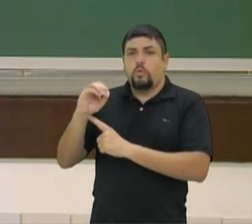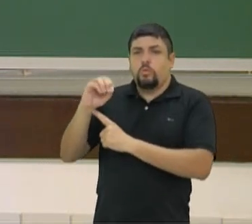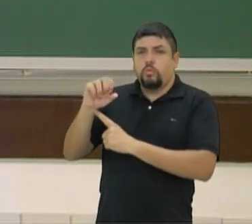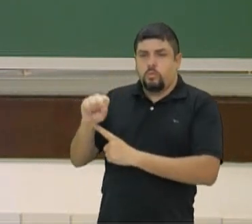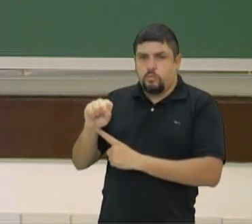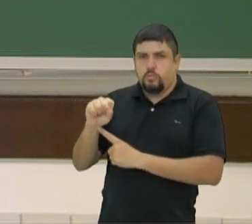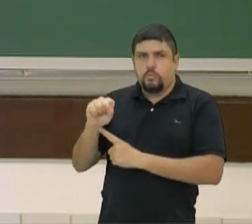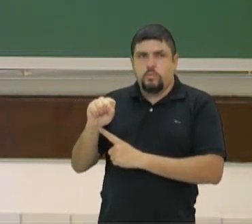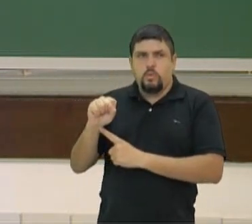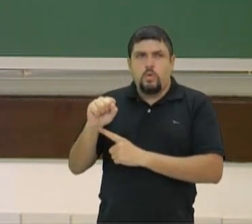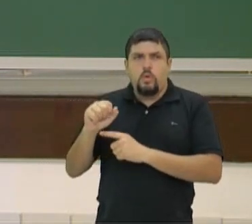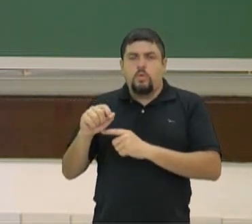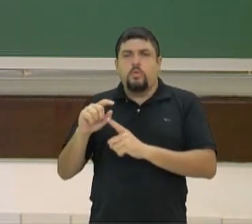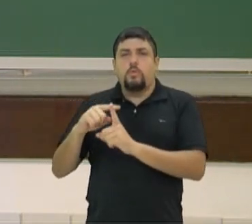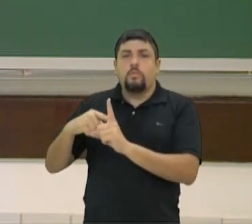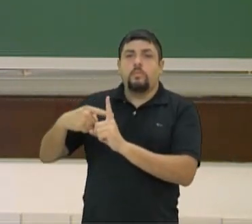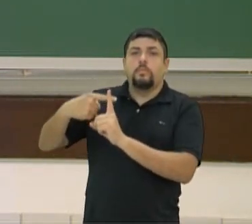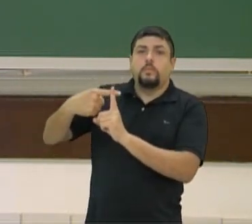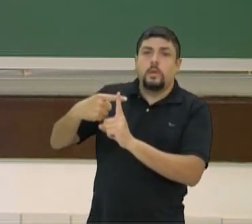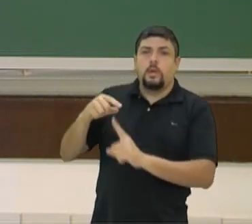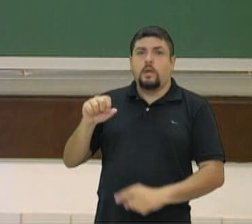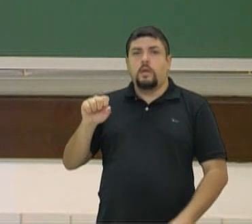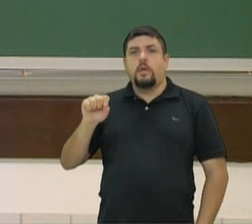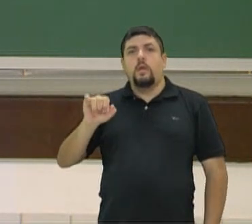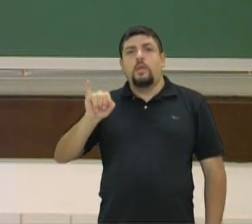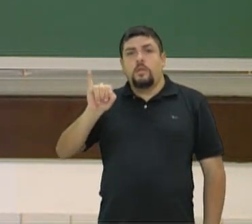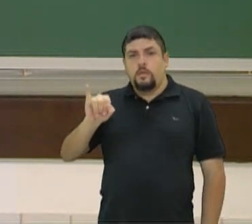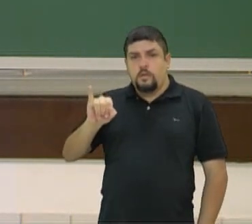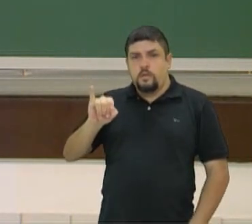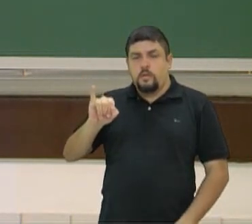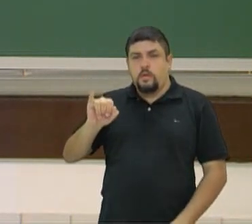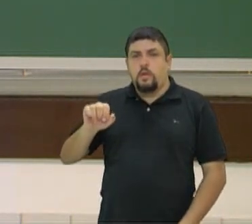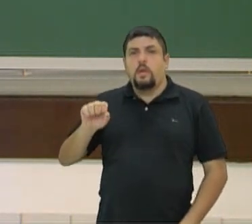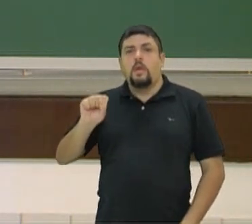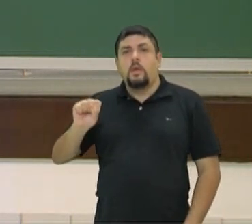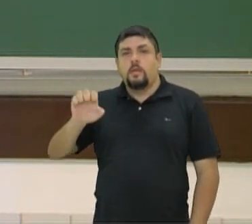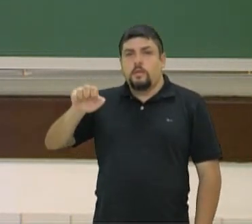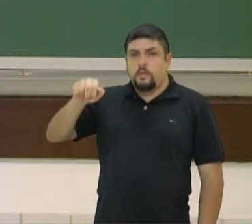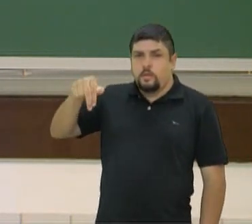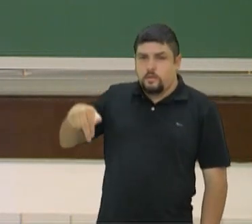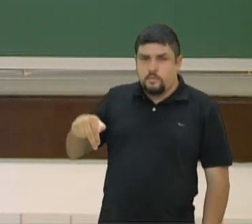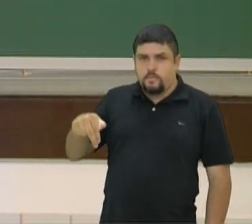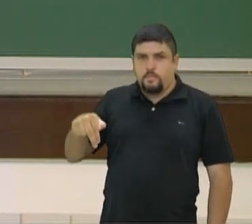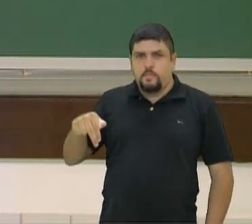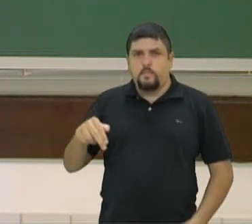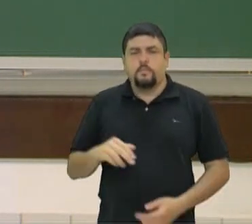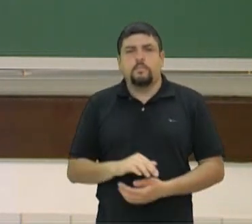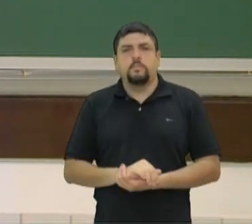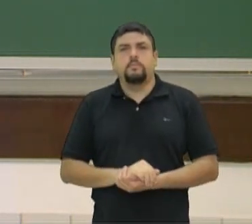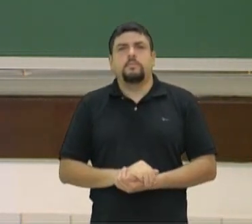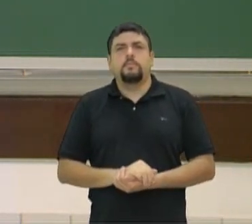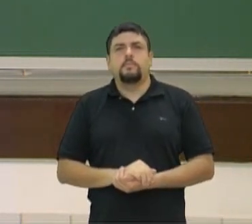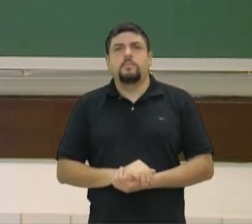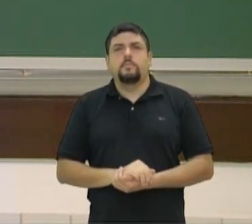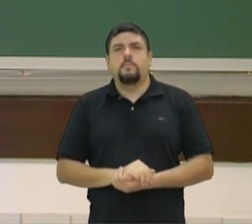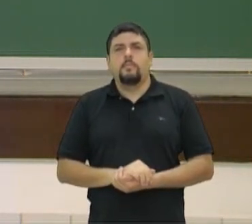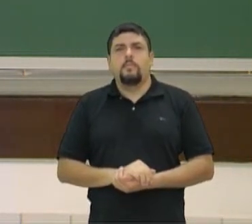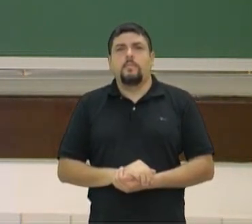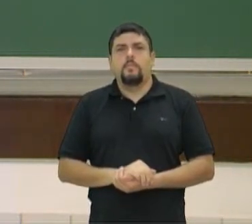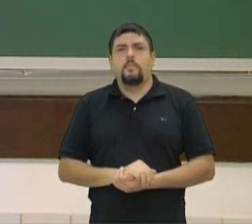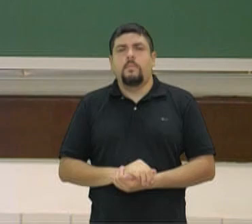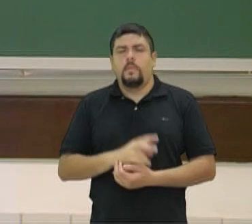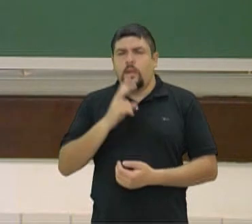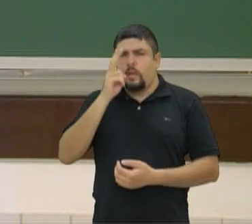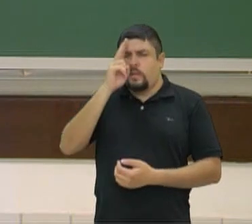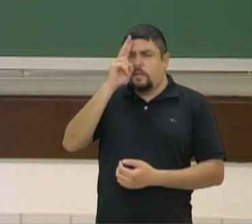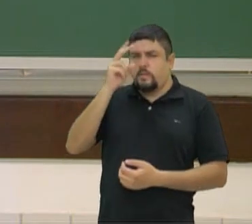nosso expoente lá em potenciação. Mais I seno da diferença do argumento. Lembra daquele conceito